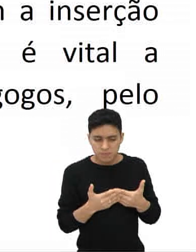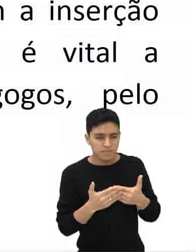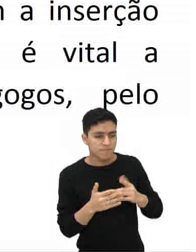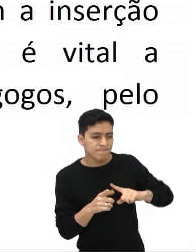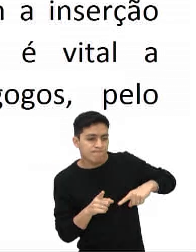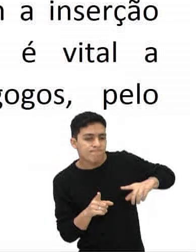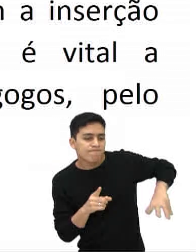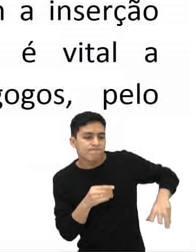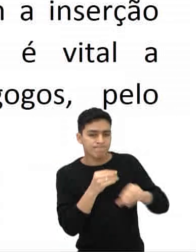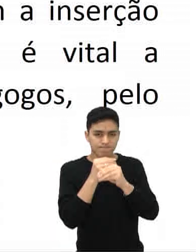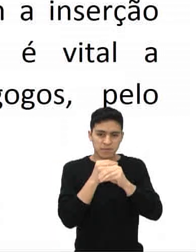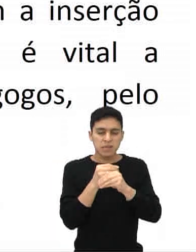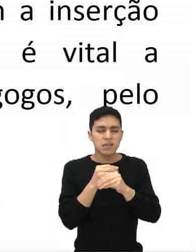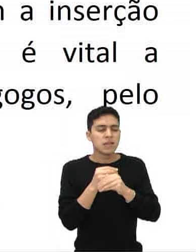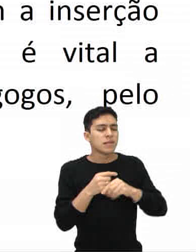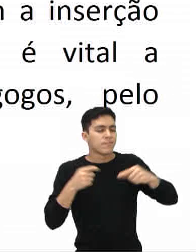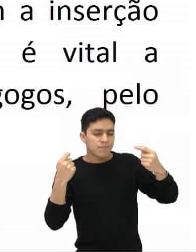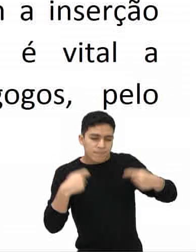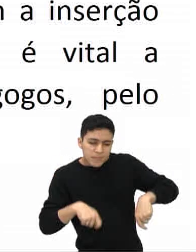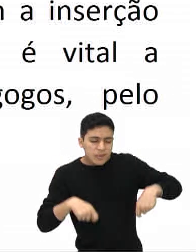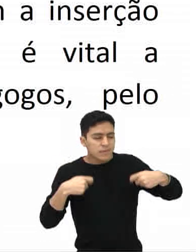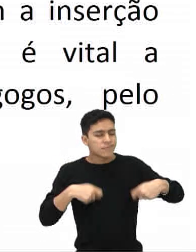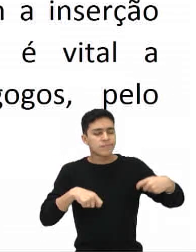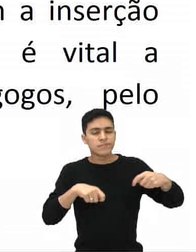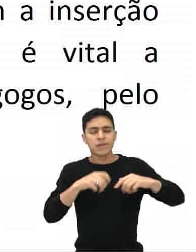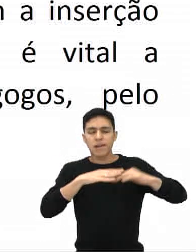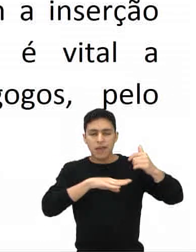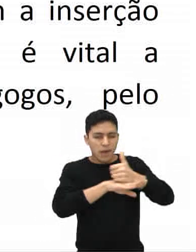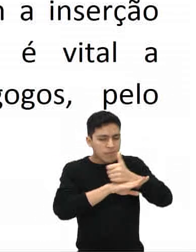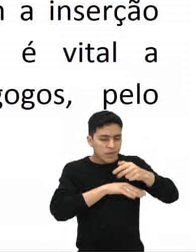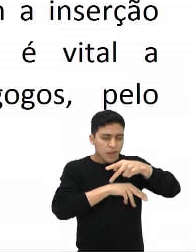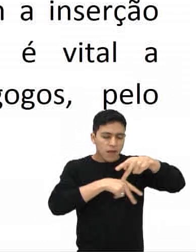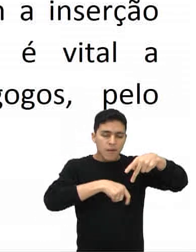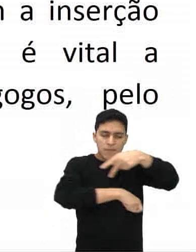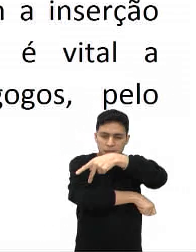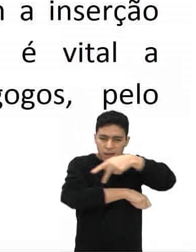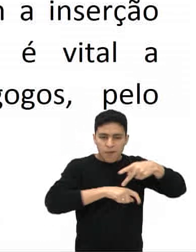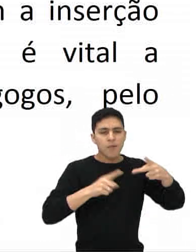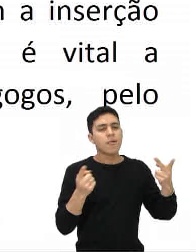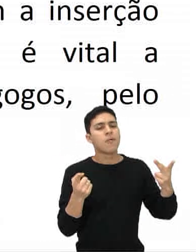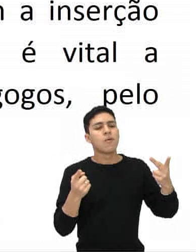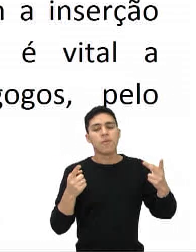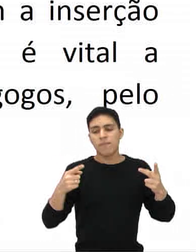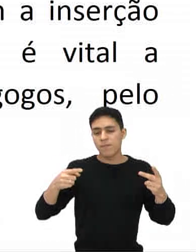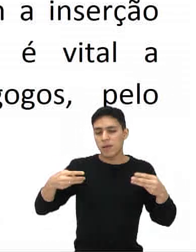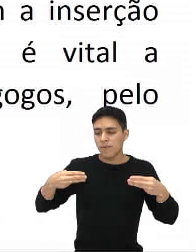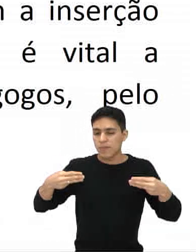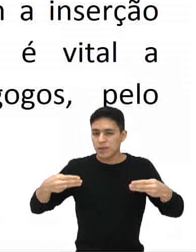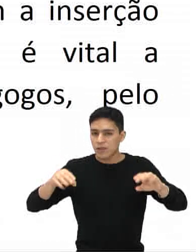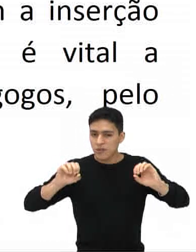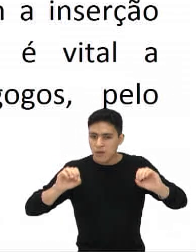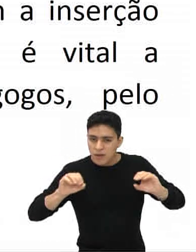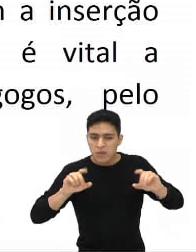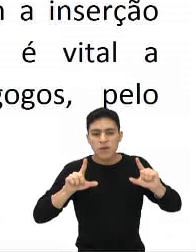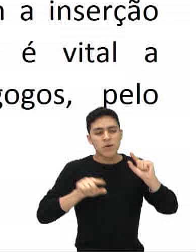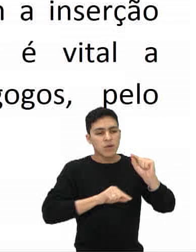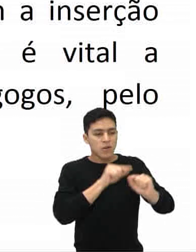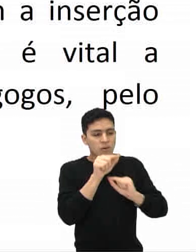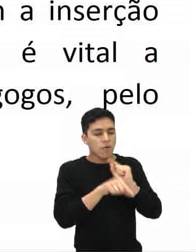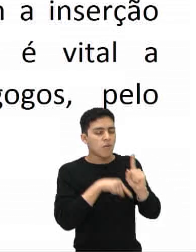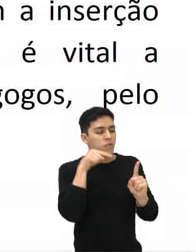Ademais, é vital a capacitação dos professores e dos pedagogos pelo Ministério da Educação com o fito